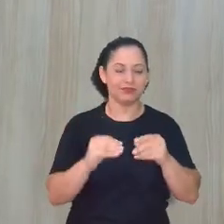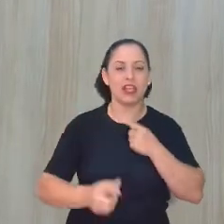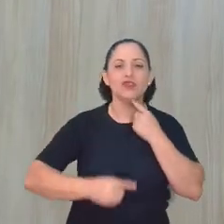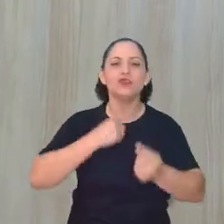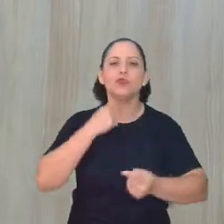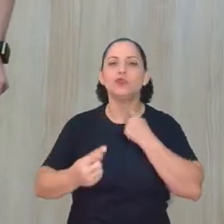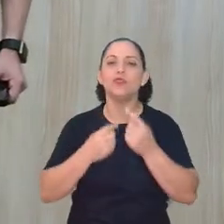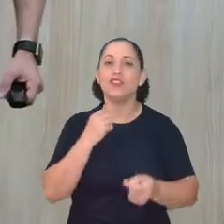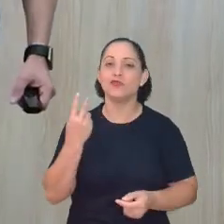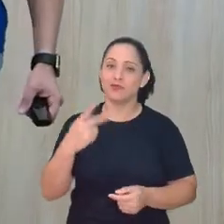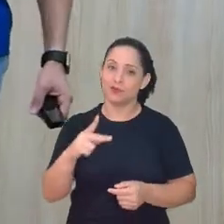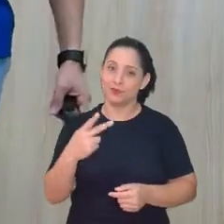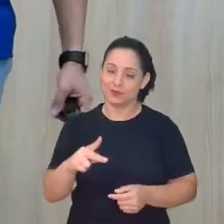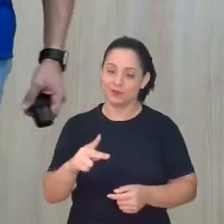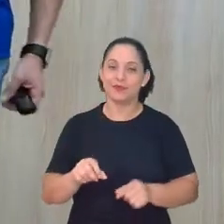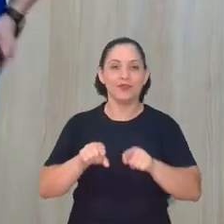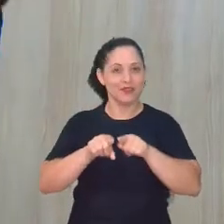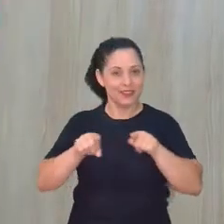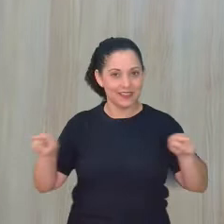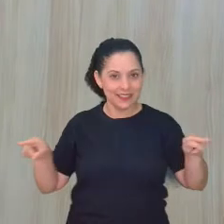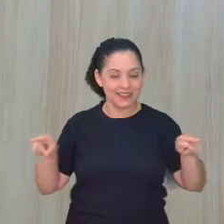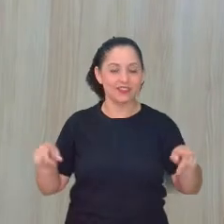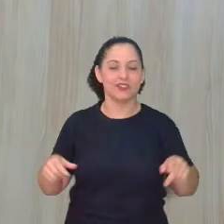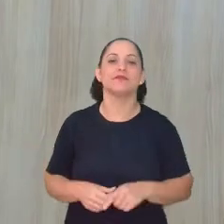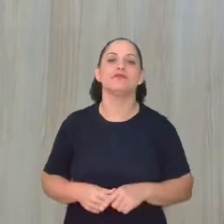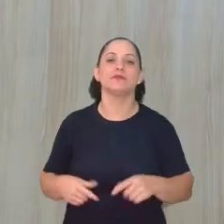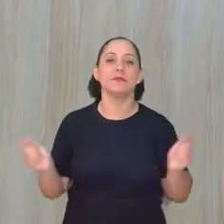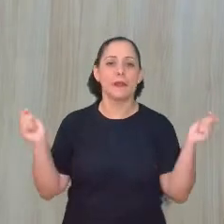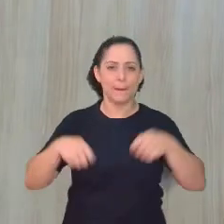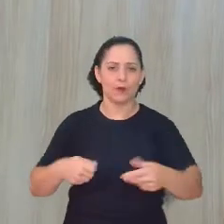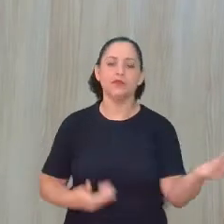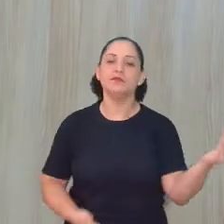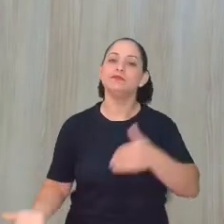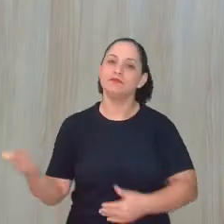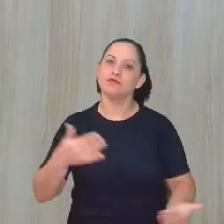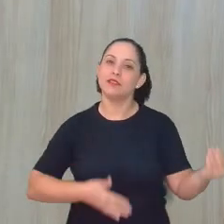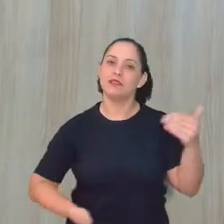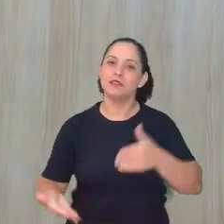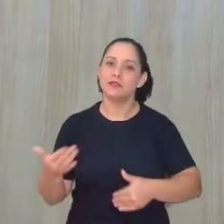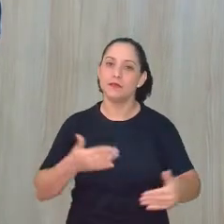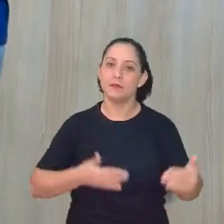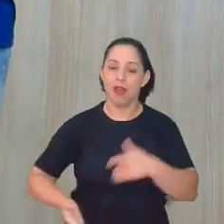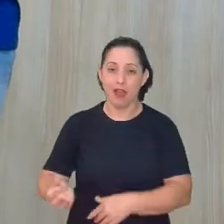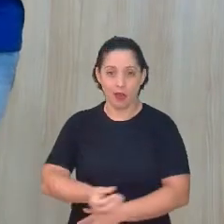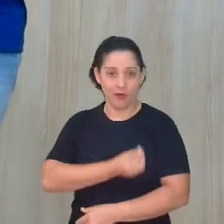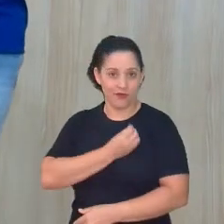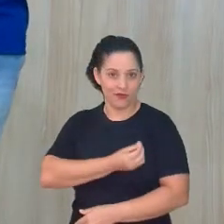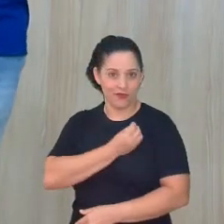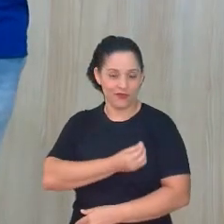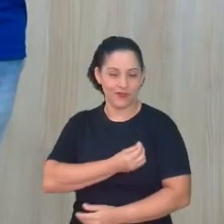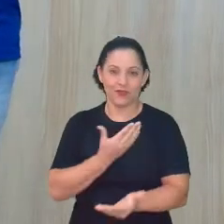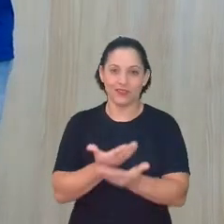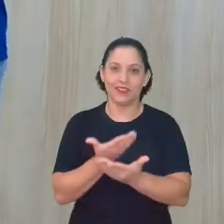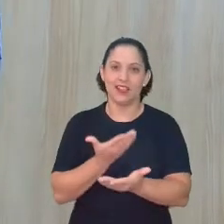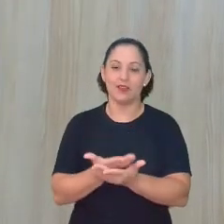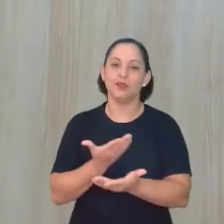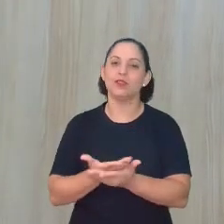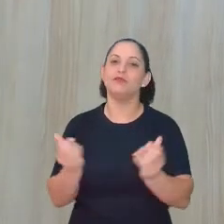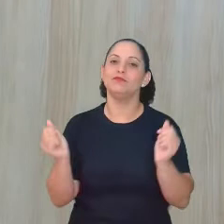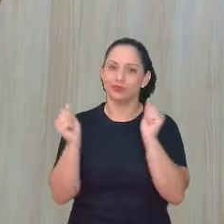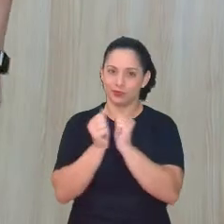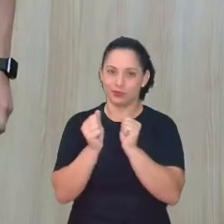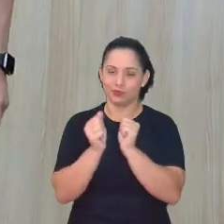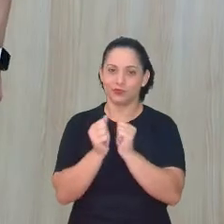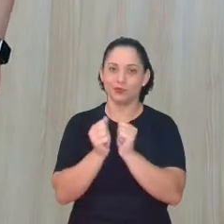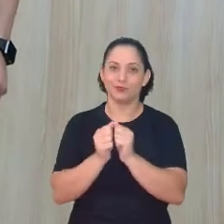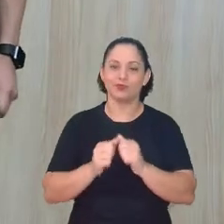e comentários de vocês, tá bom? Então você pode interagir aqui ao vivaço junto comigo e com o professor